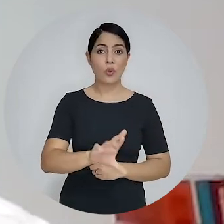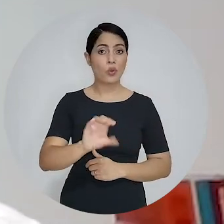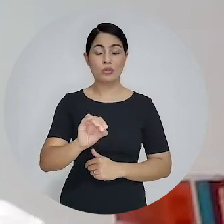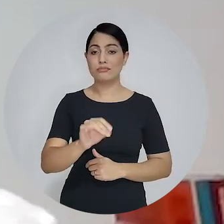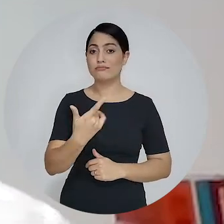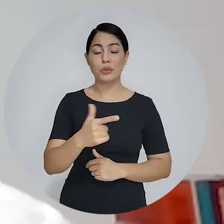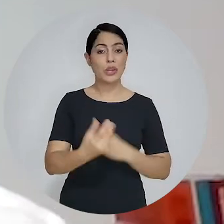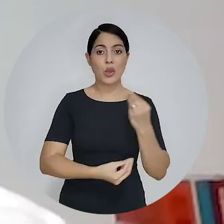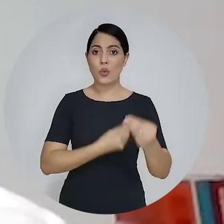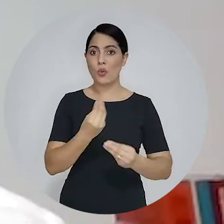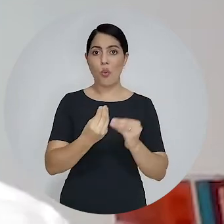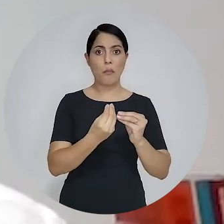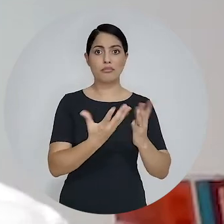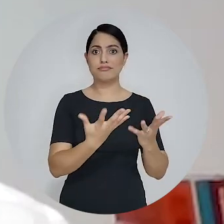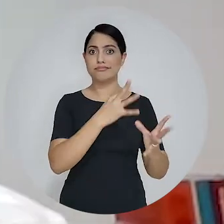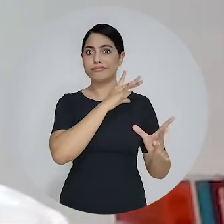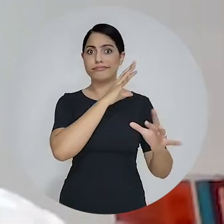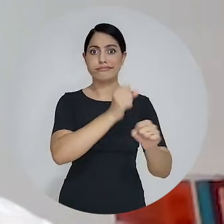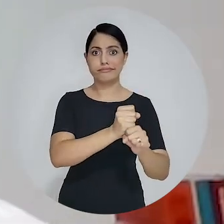não é previsível.